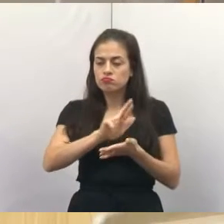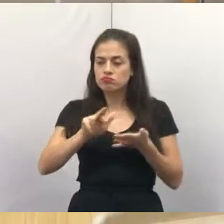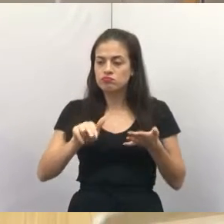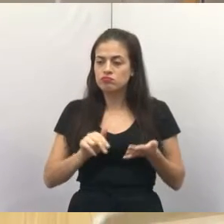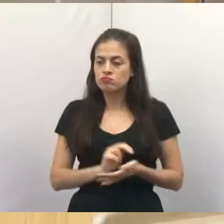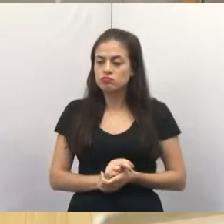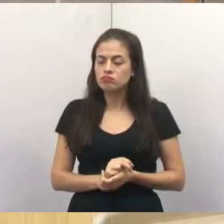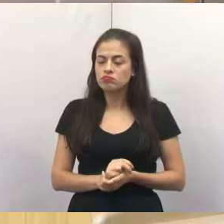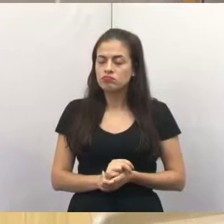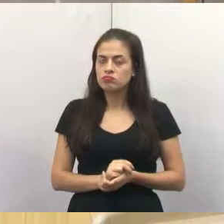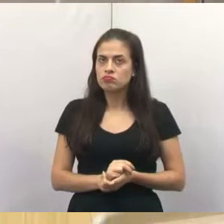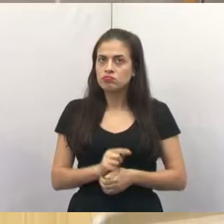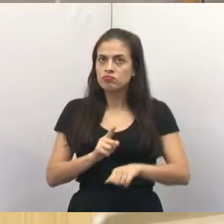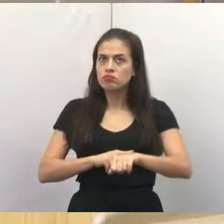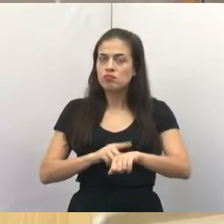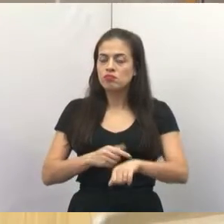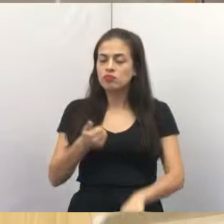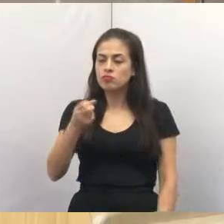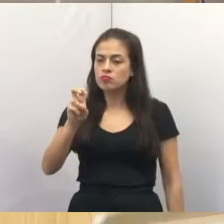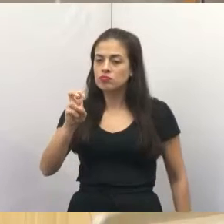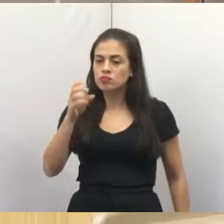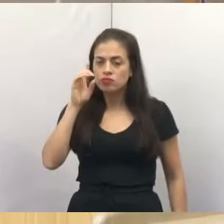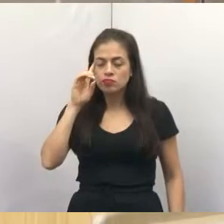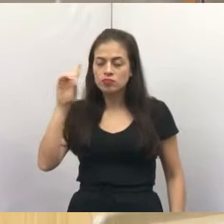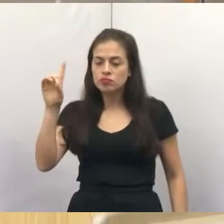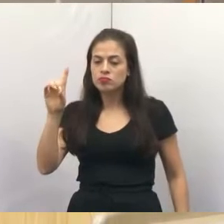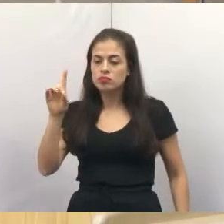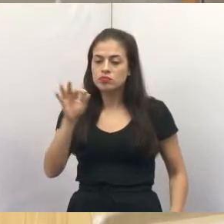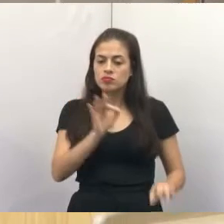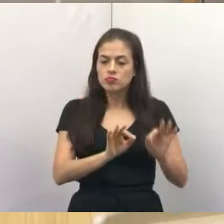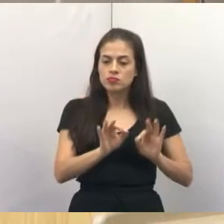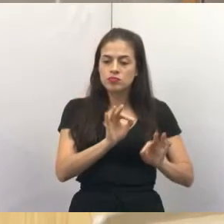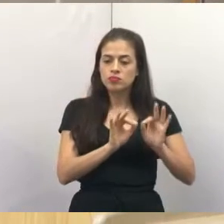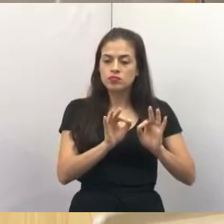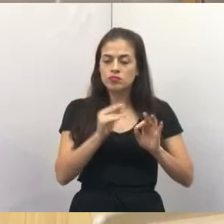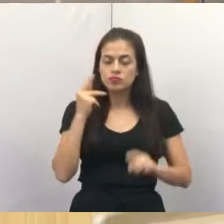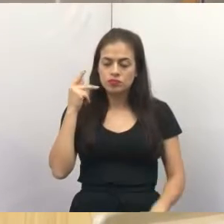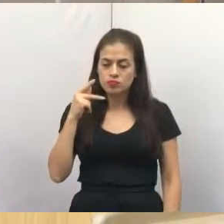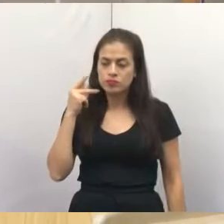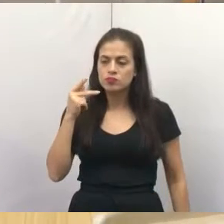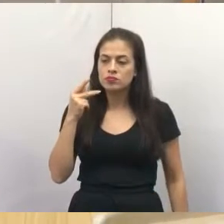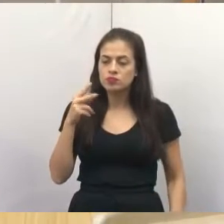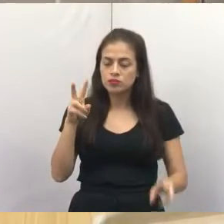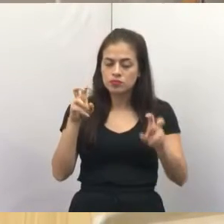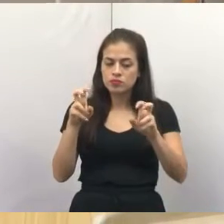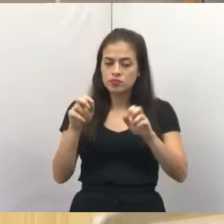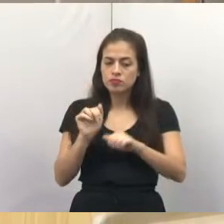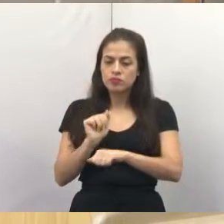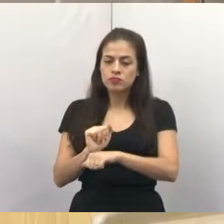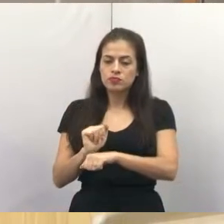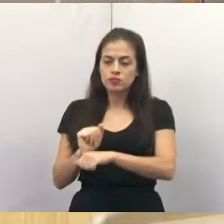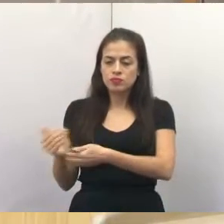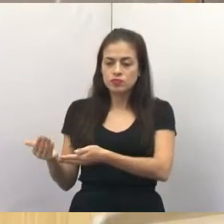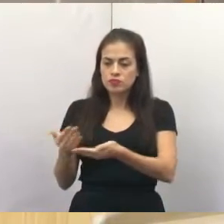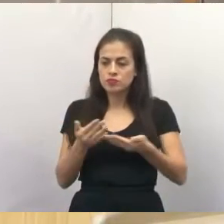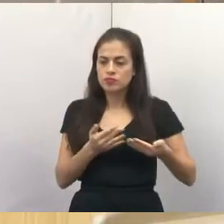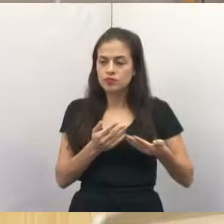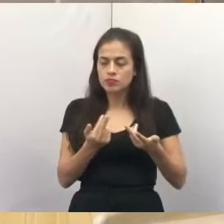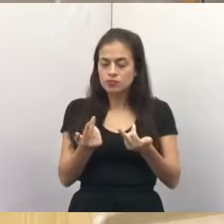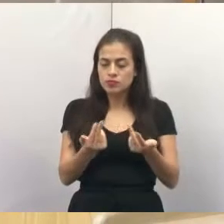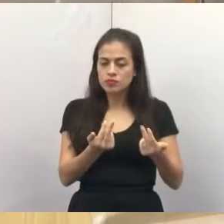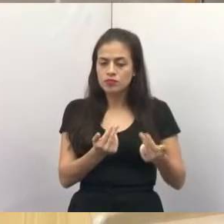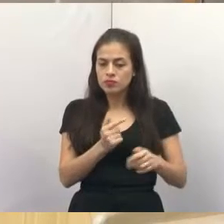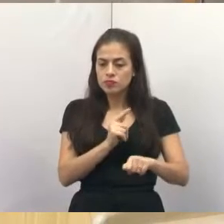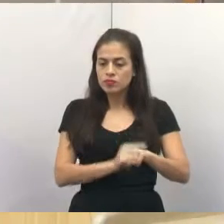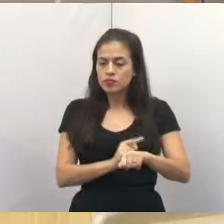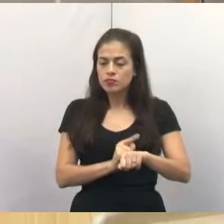vereador autor efetue a regularização, ficando a matéria sobreposta por igual período. Assinam